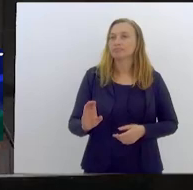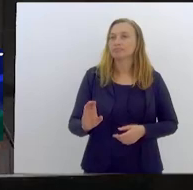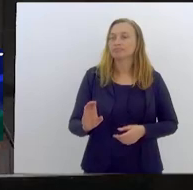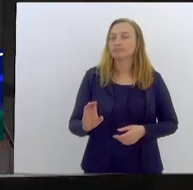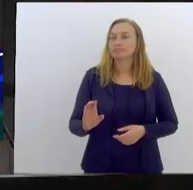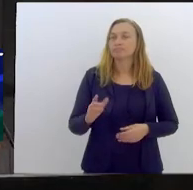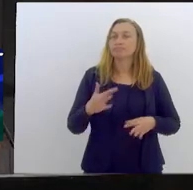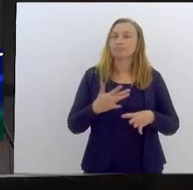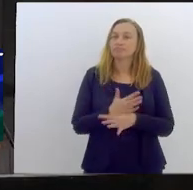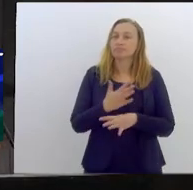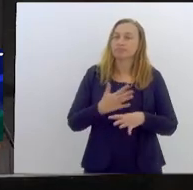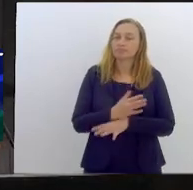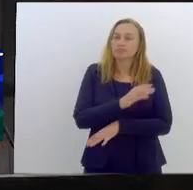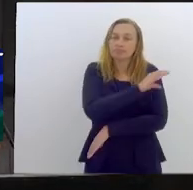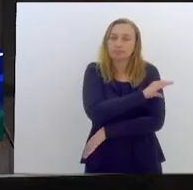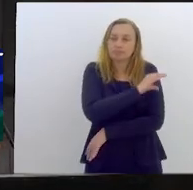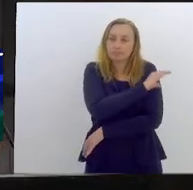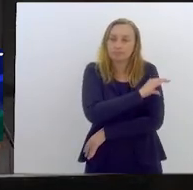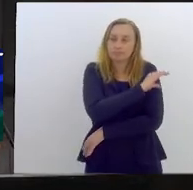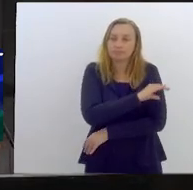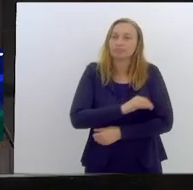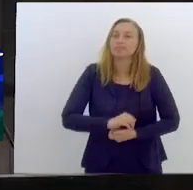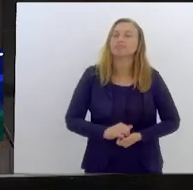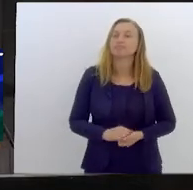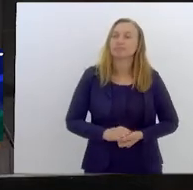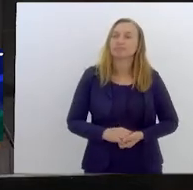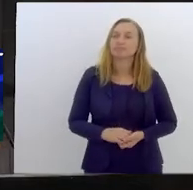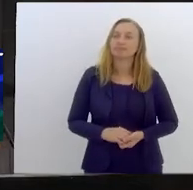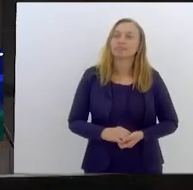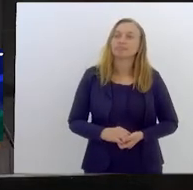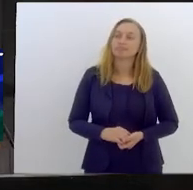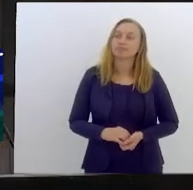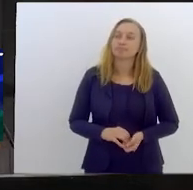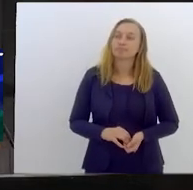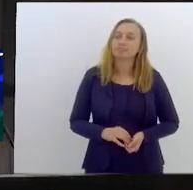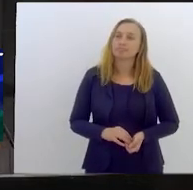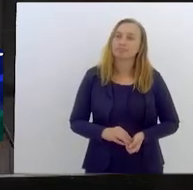da cidade de Campos dos Goytacazes. Isso